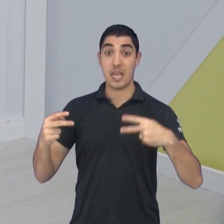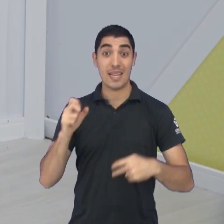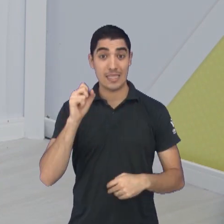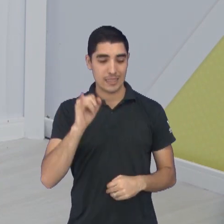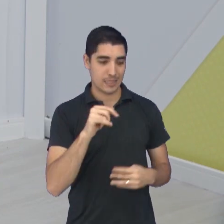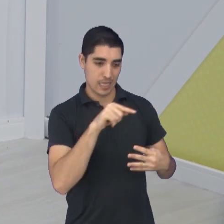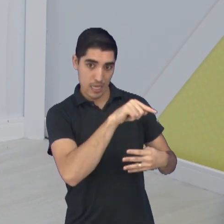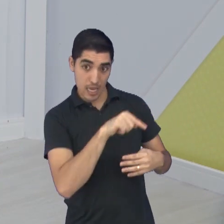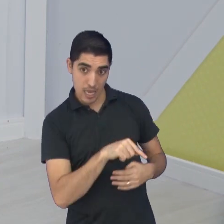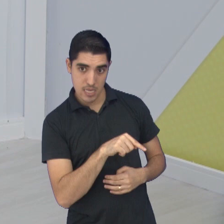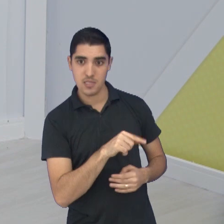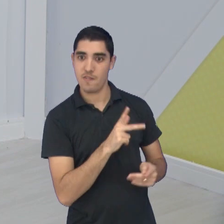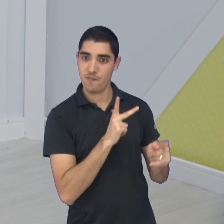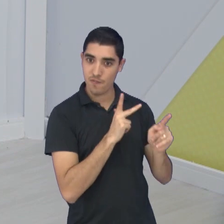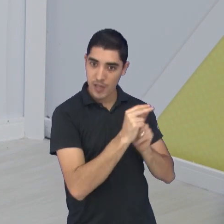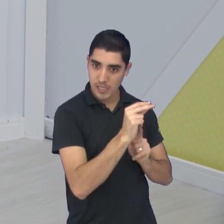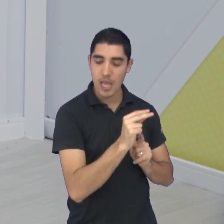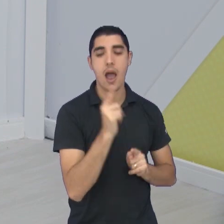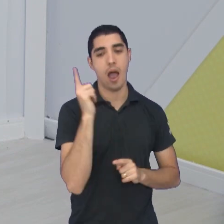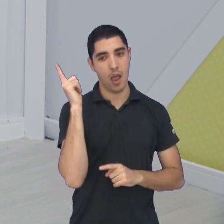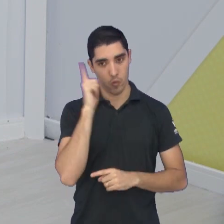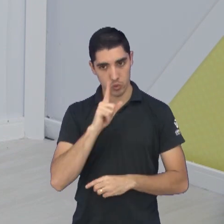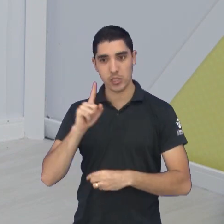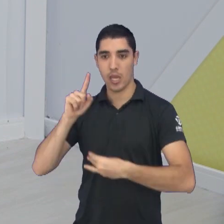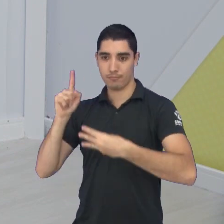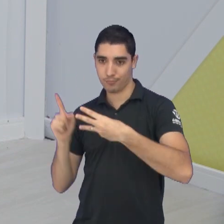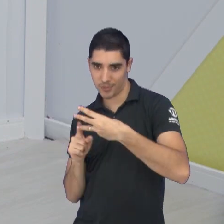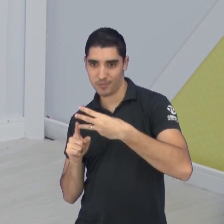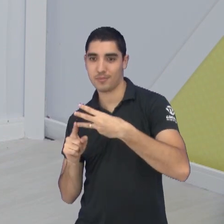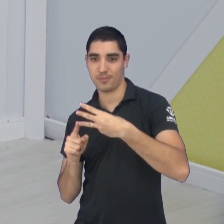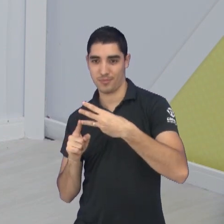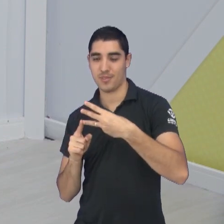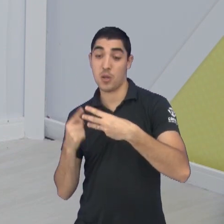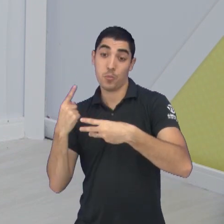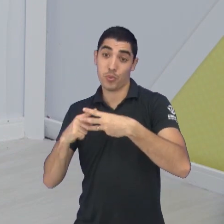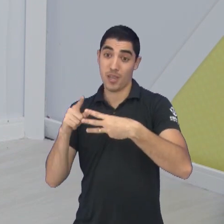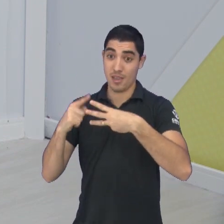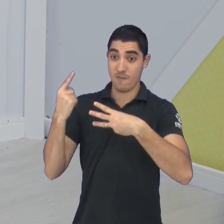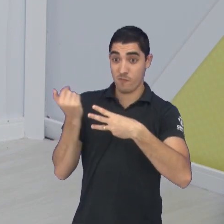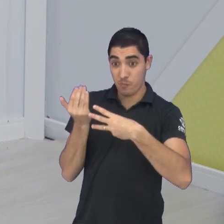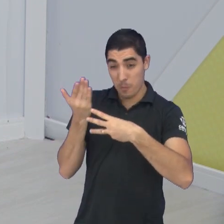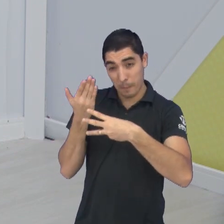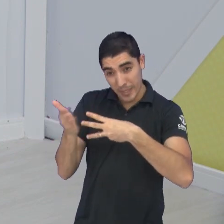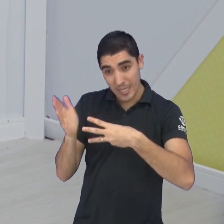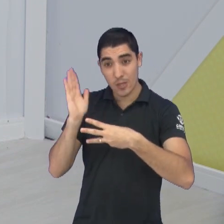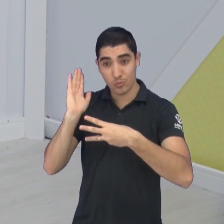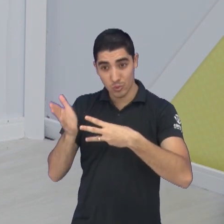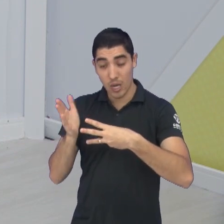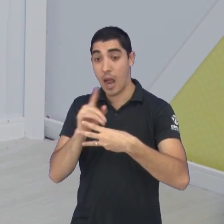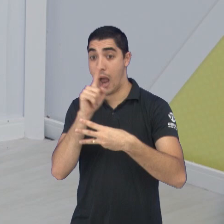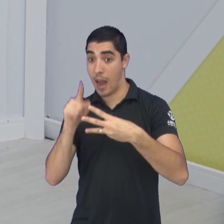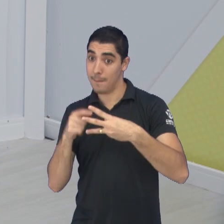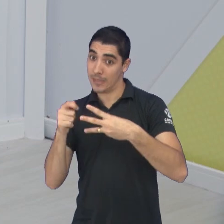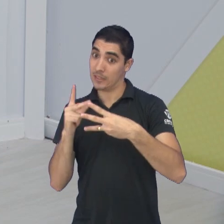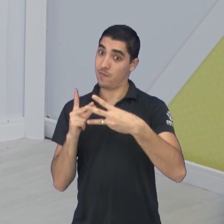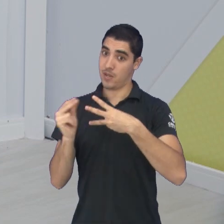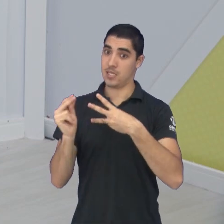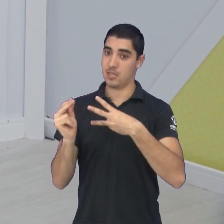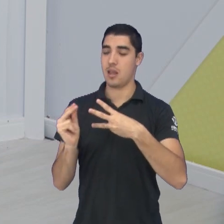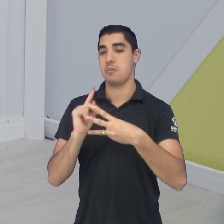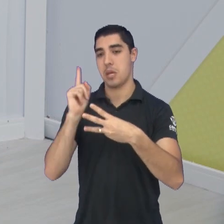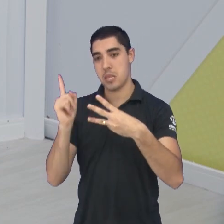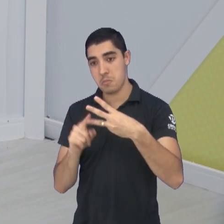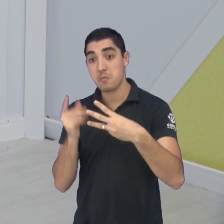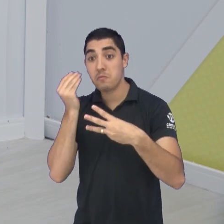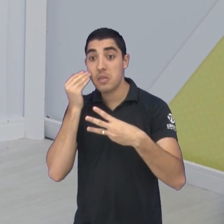provoca o terceiro e decisivo jogo desta fase de quartas de final. A esperança é que isso aconteça, pelo menos para o lado do São José,